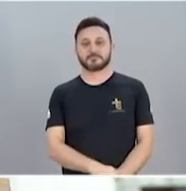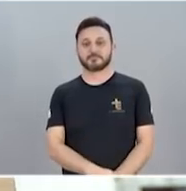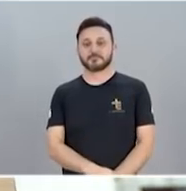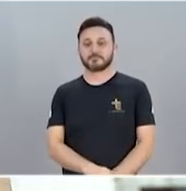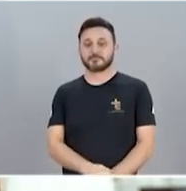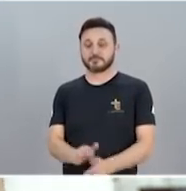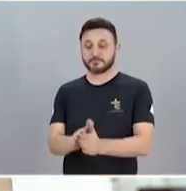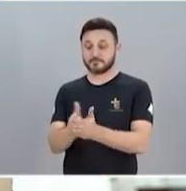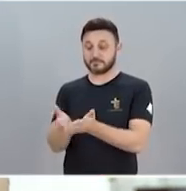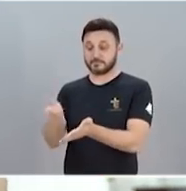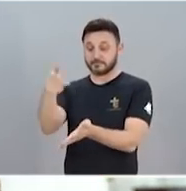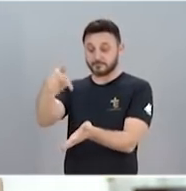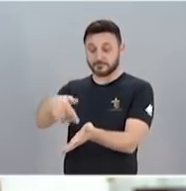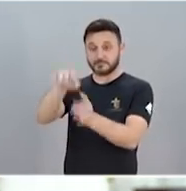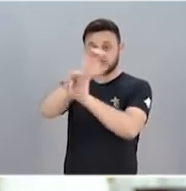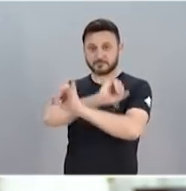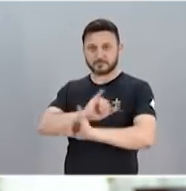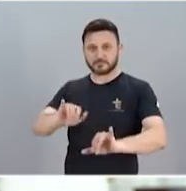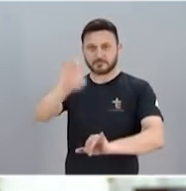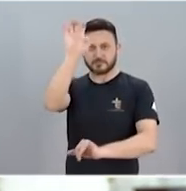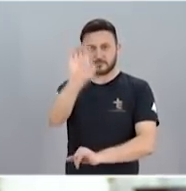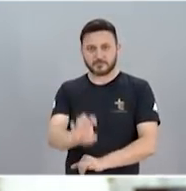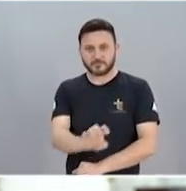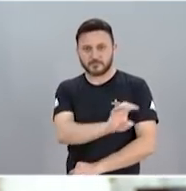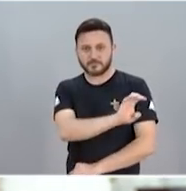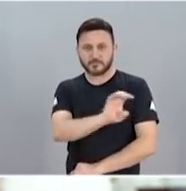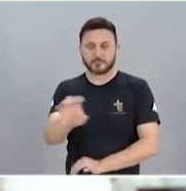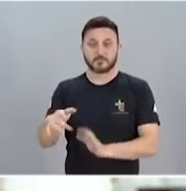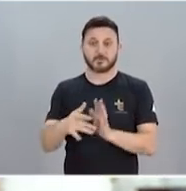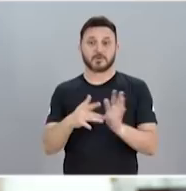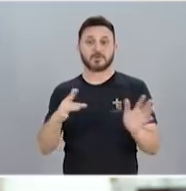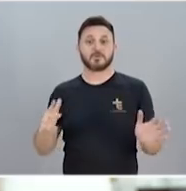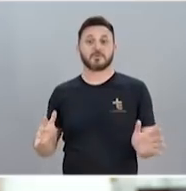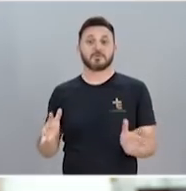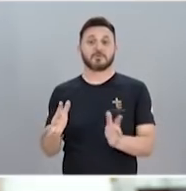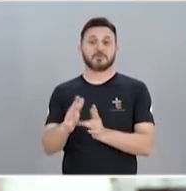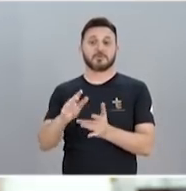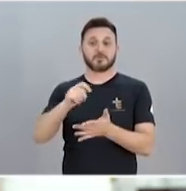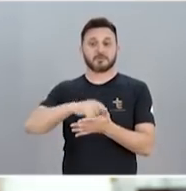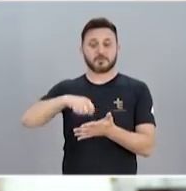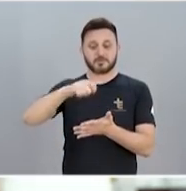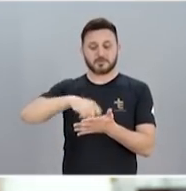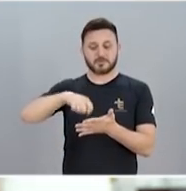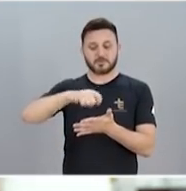nós. Proclamação do Evangelho de Jesus Cristo,